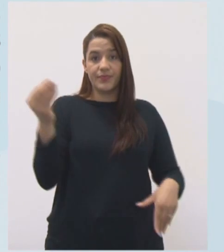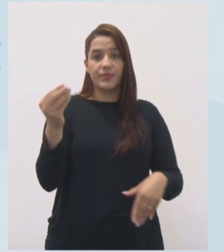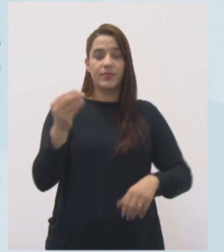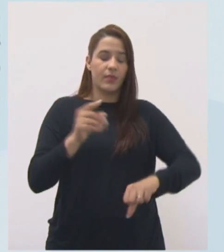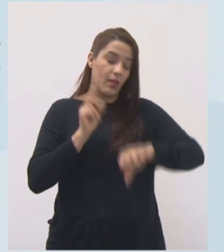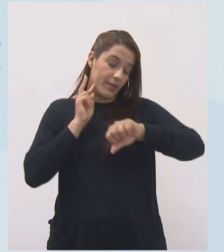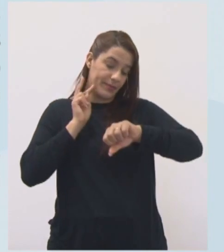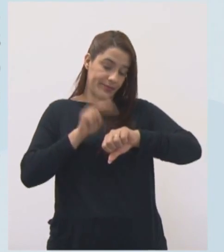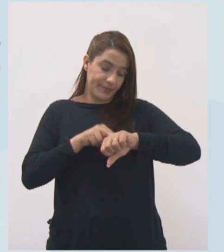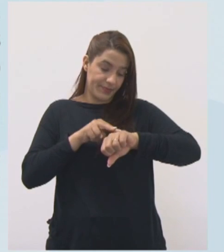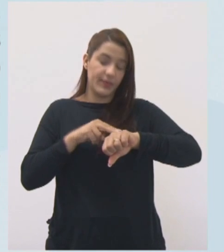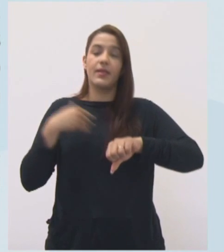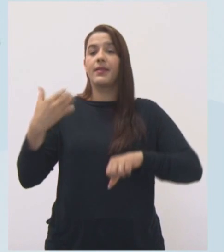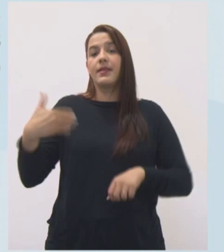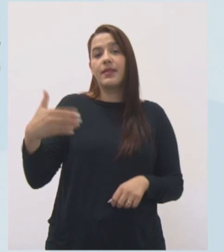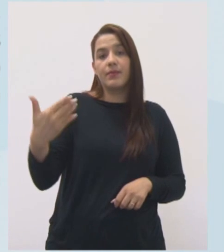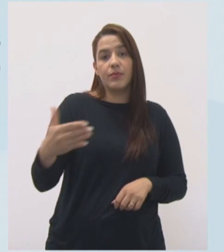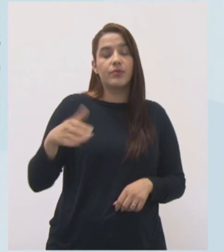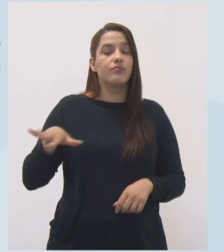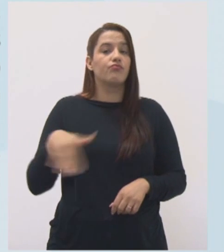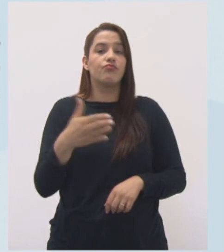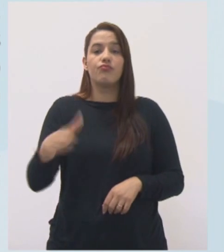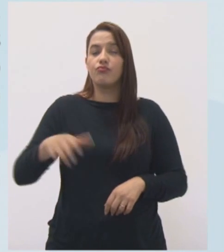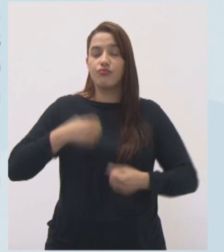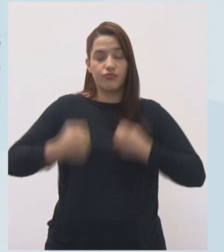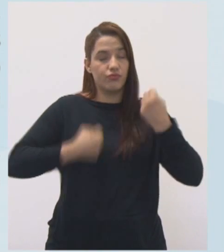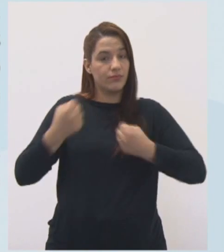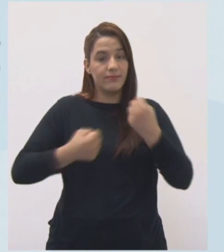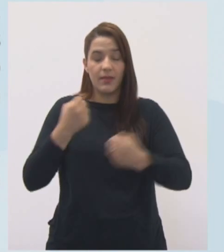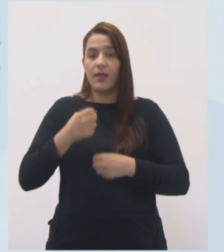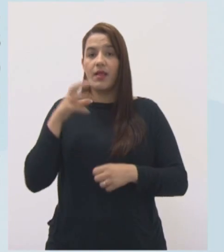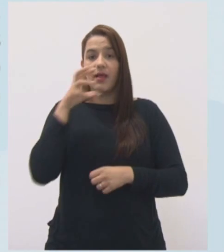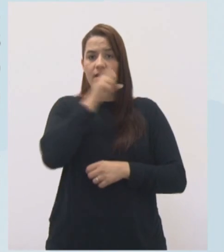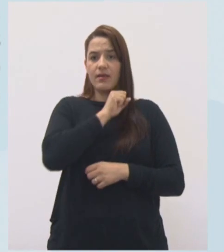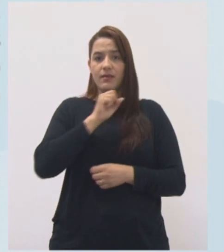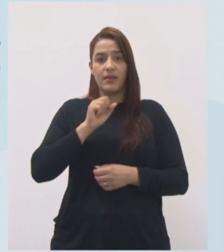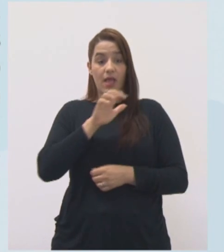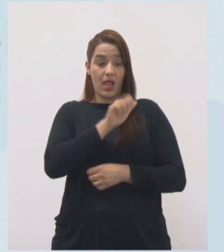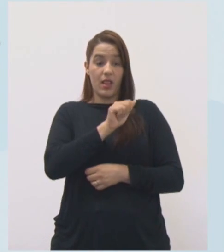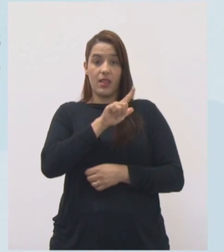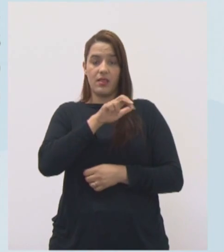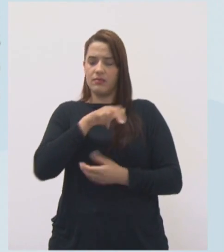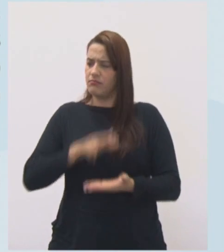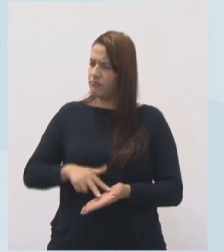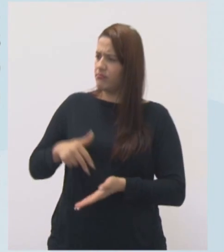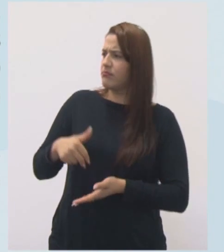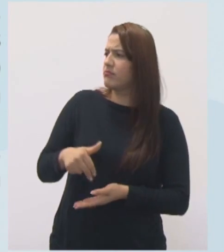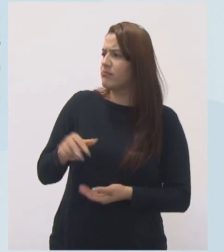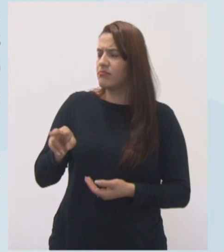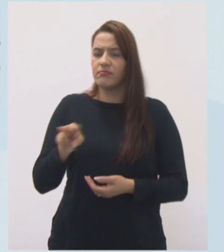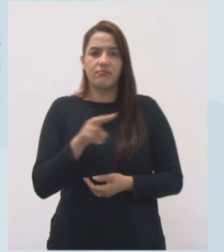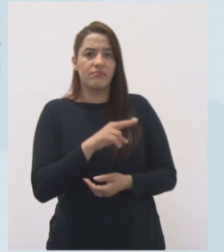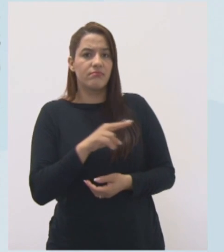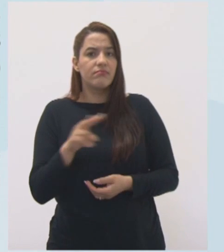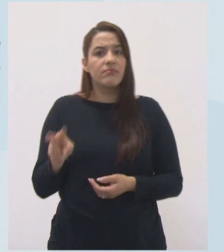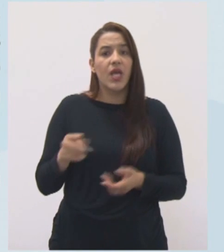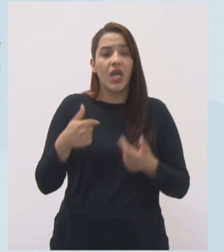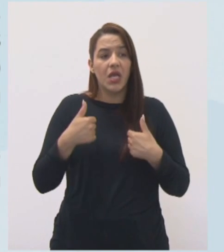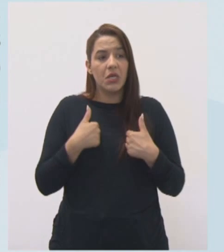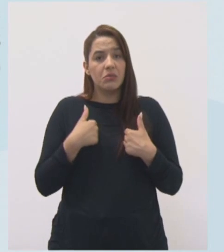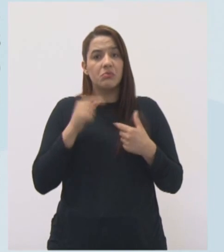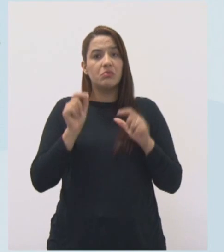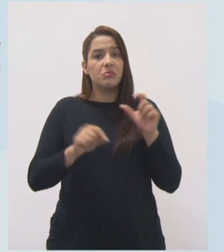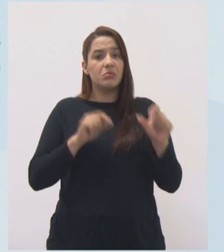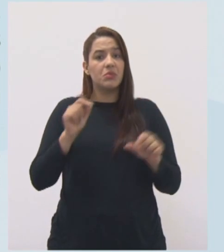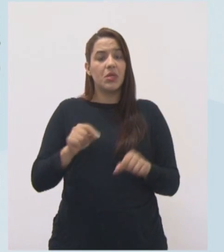as horas e depois continuou seu caminho a toda pressa. Alice levantou-se. Teve a impressão que nunca em sua vida